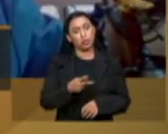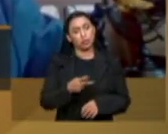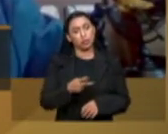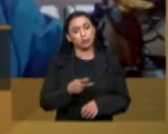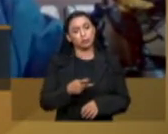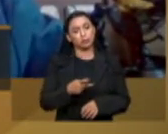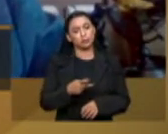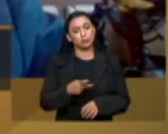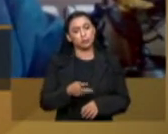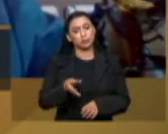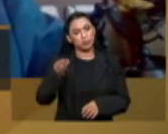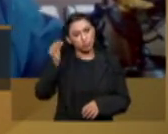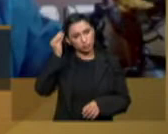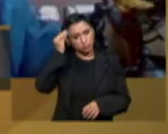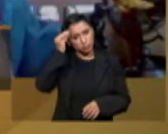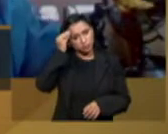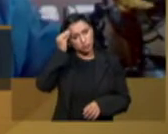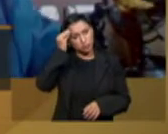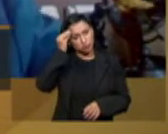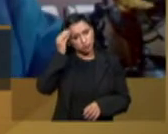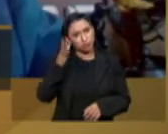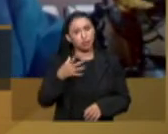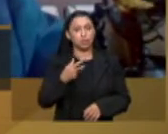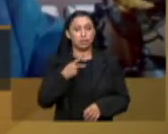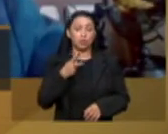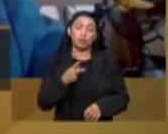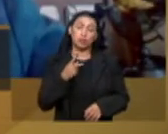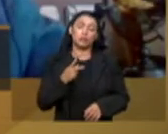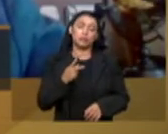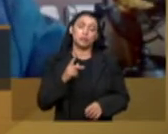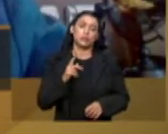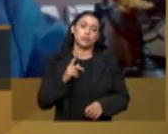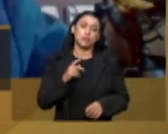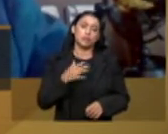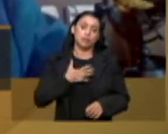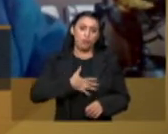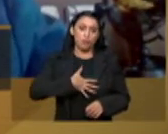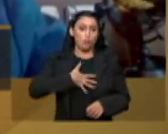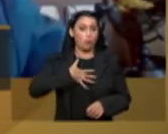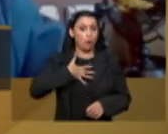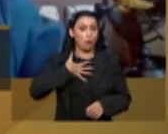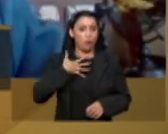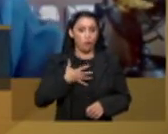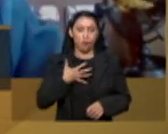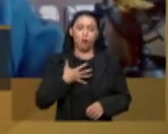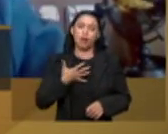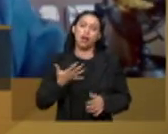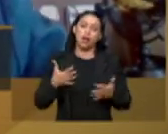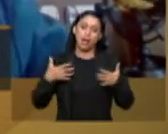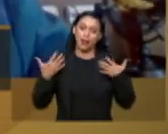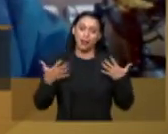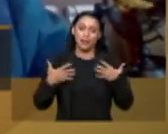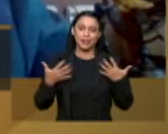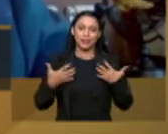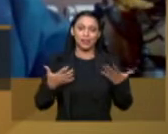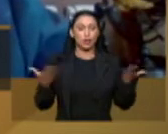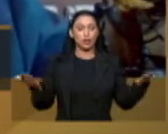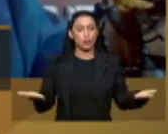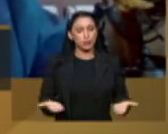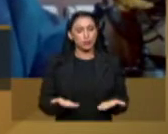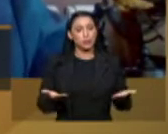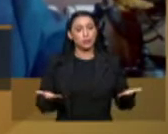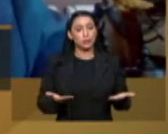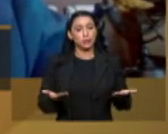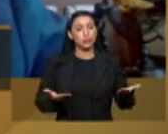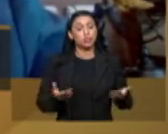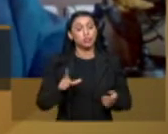a sensação de que, de fato, e aqui faço a observação, é uma honra, é uma alegria estar num dia onde